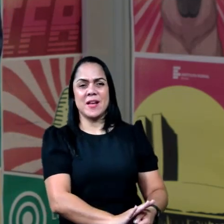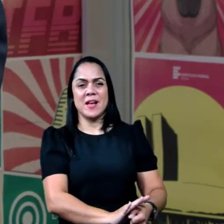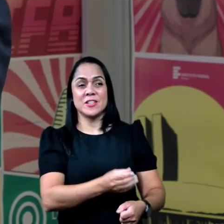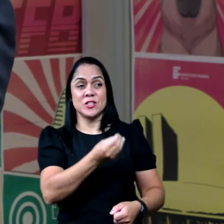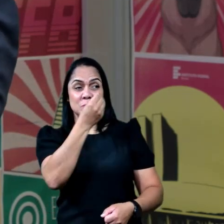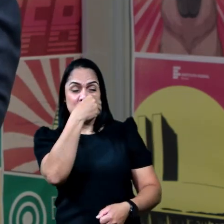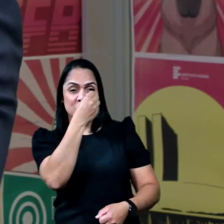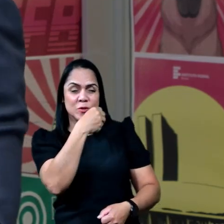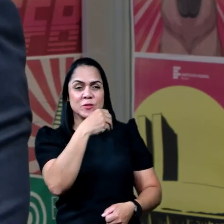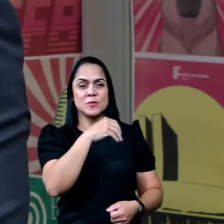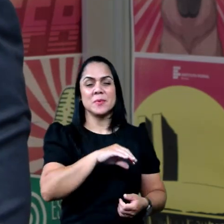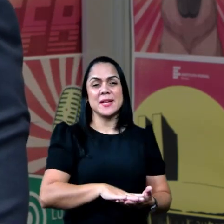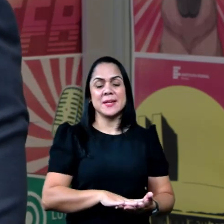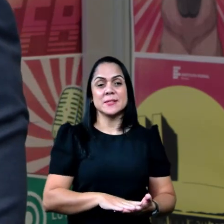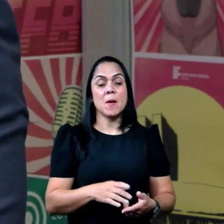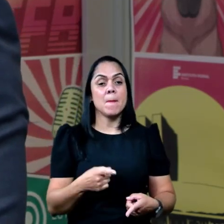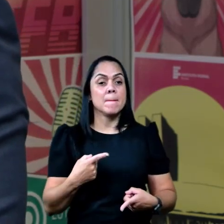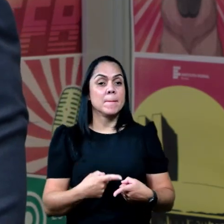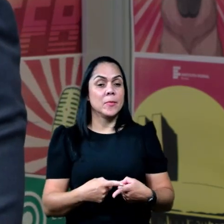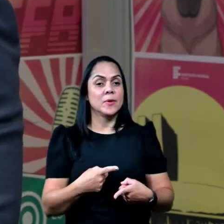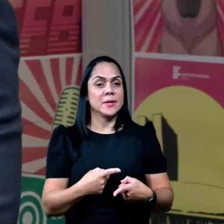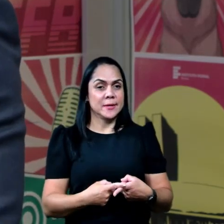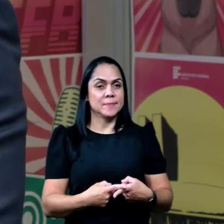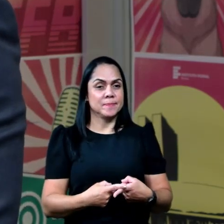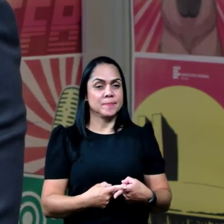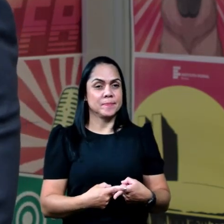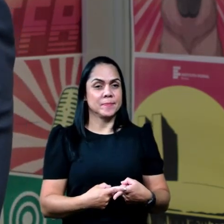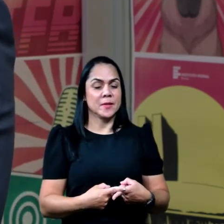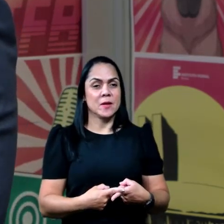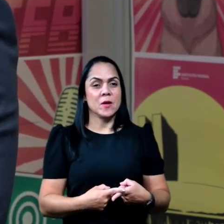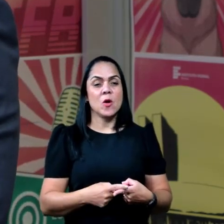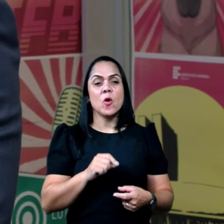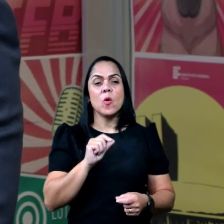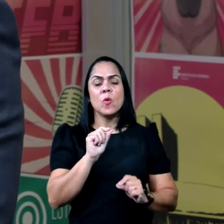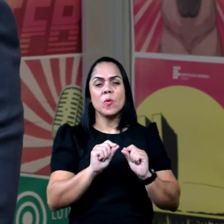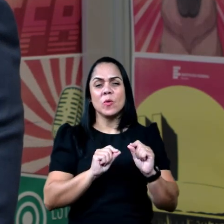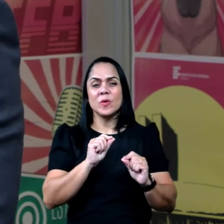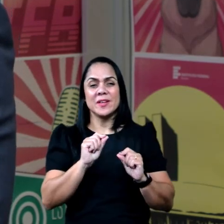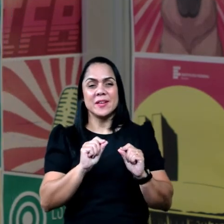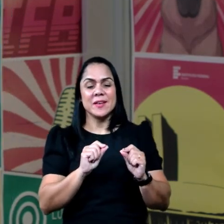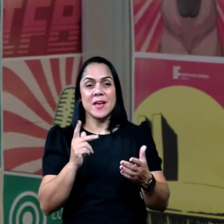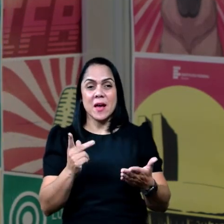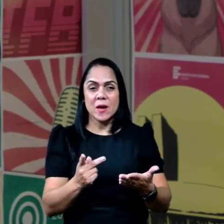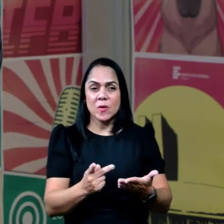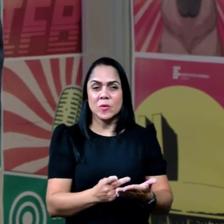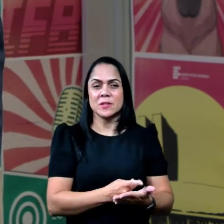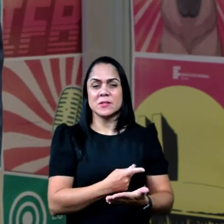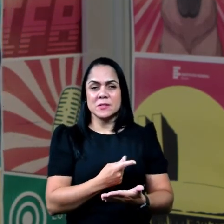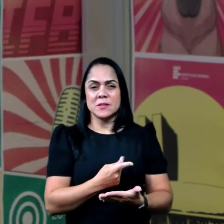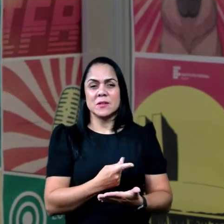exemplo que você deu. Por quê? Porque o fato de não haver essa oposição mais expressa